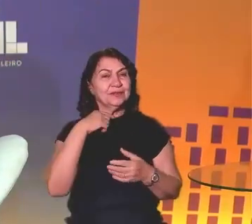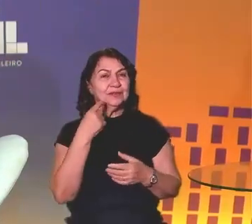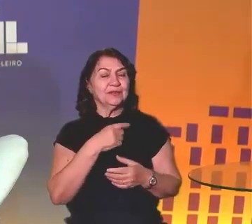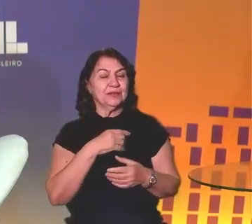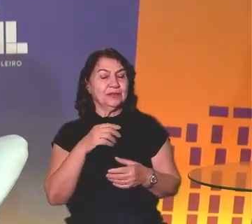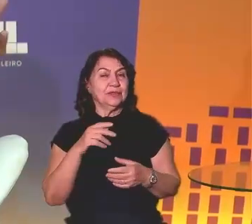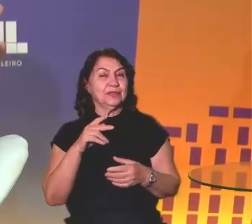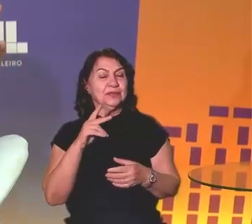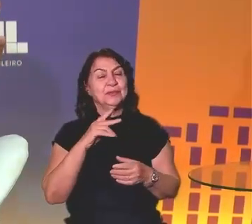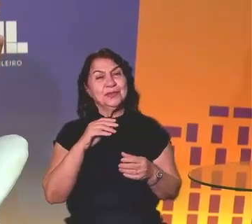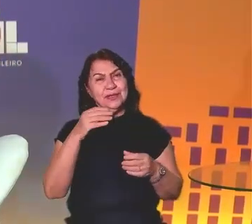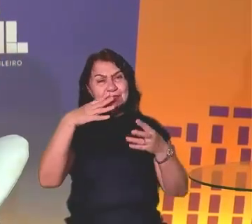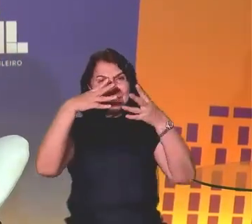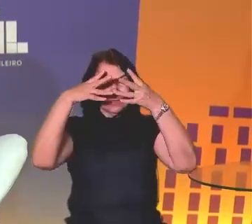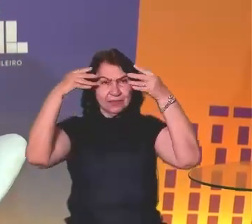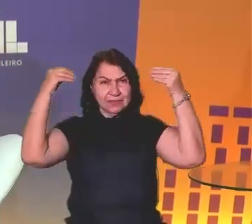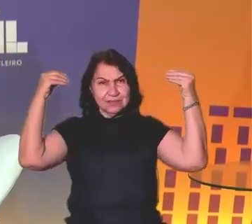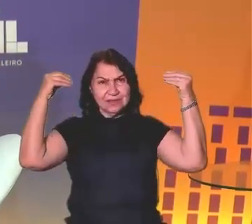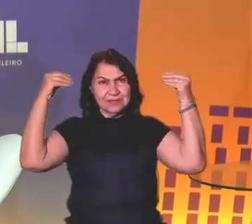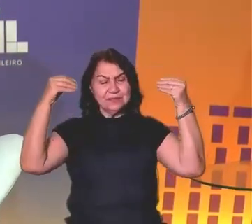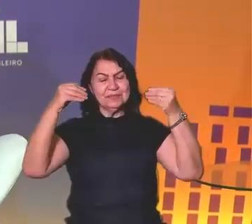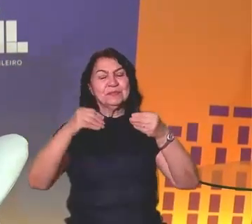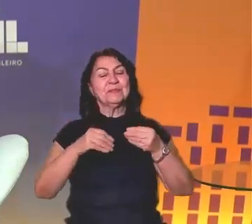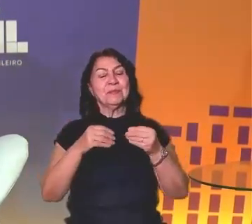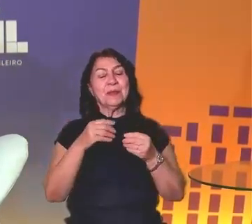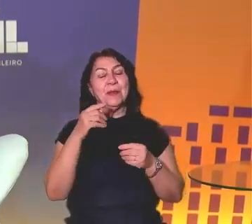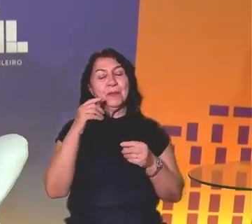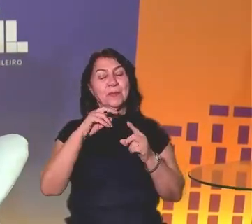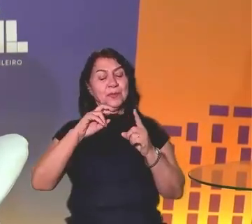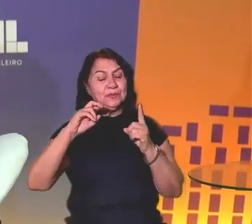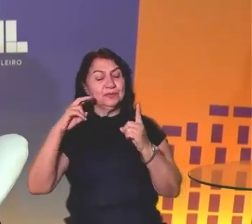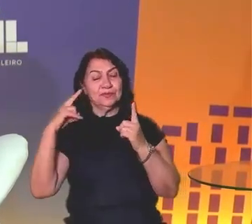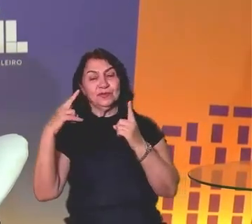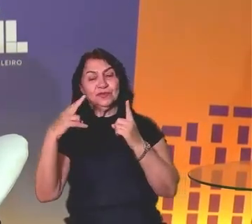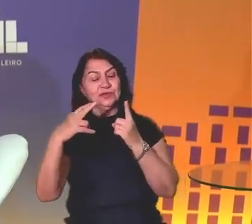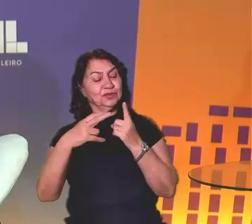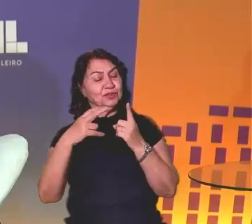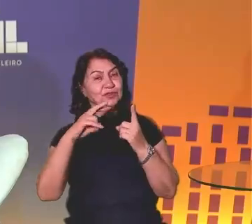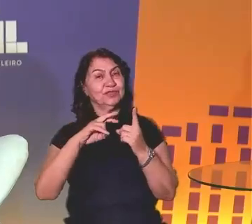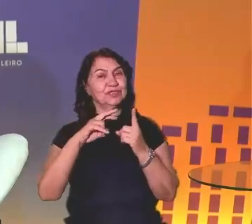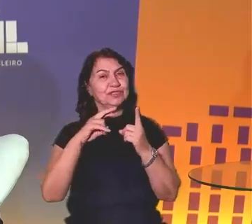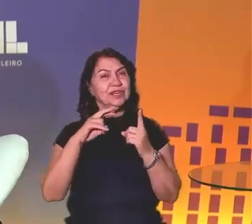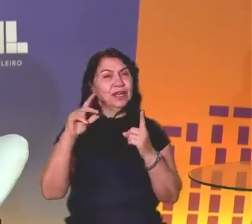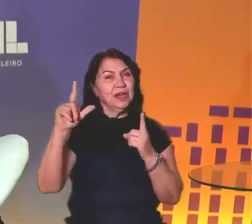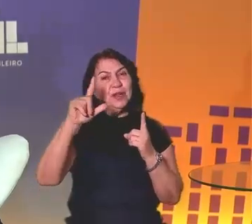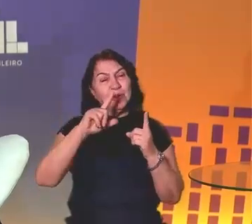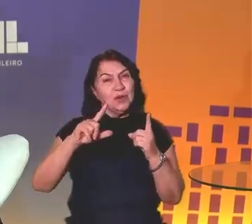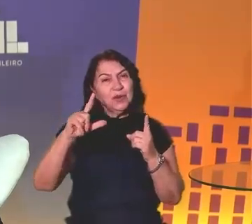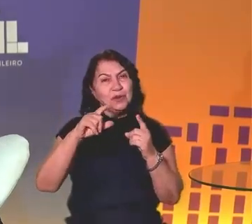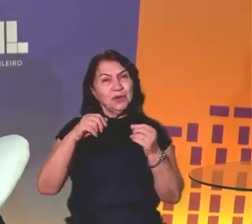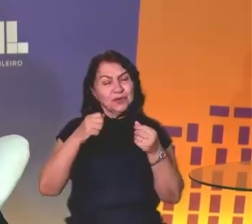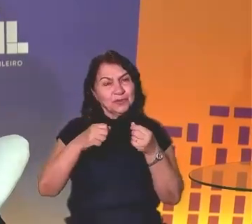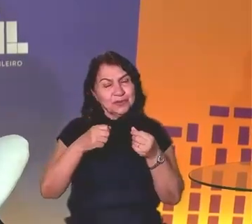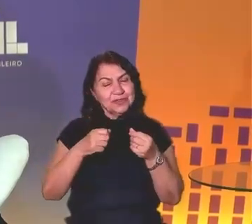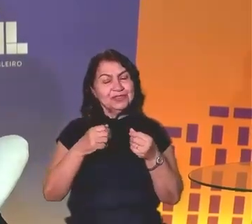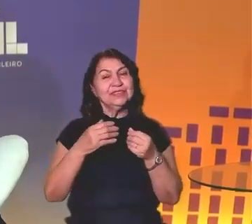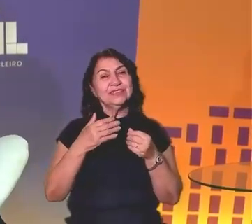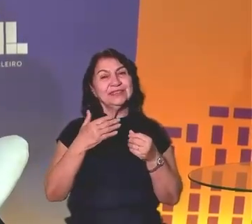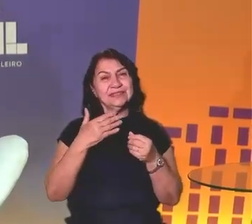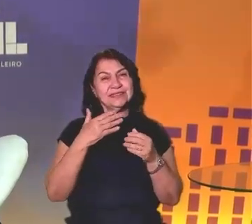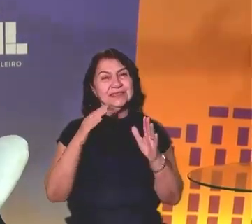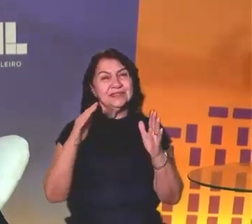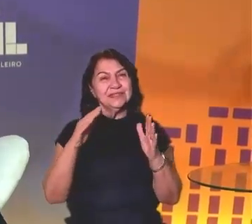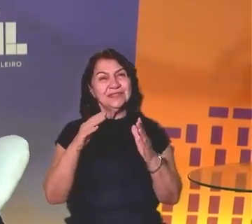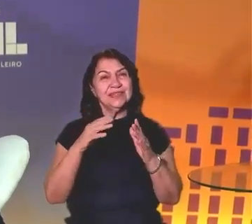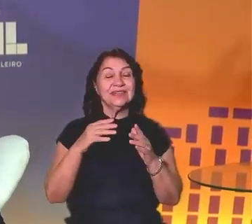E eu falo com eles de ponto de vista, que para vocês, eu sei que é óbvio, mas o óbvio tem que ser dito. Por exemplo, você está me vendo de frente, você está me